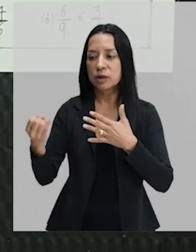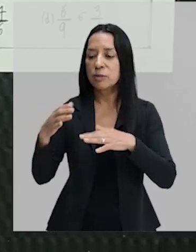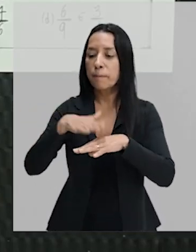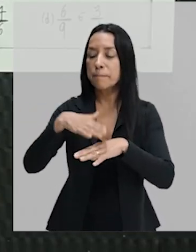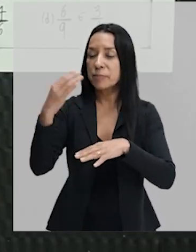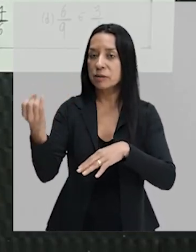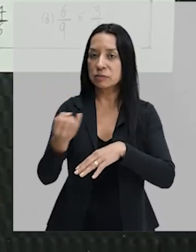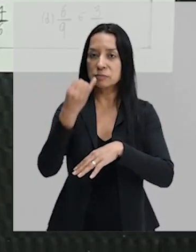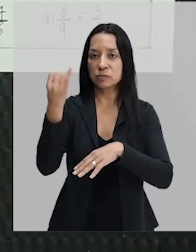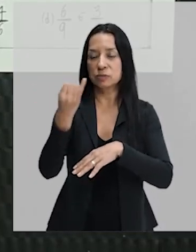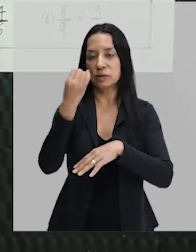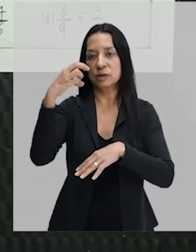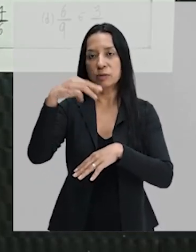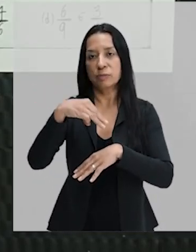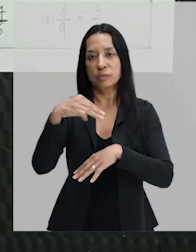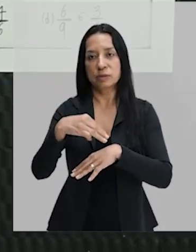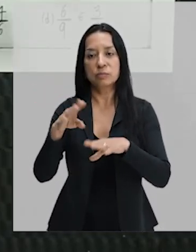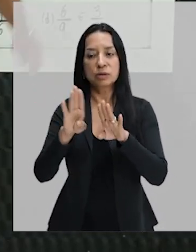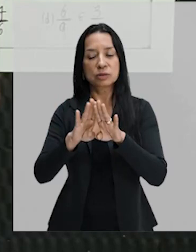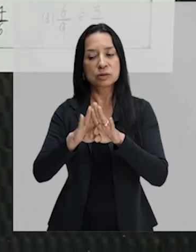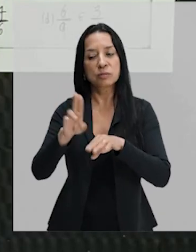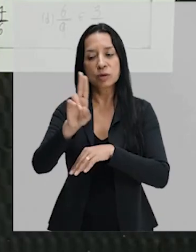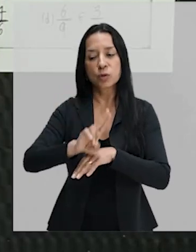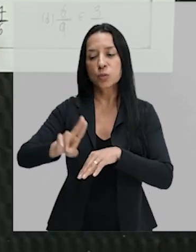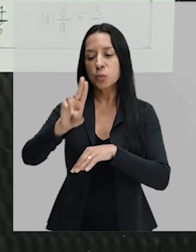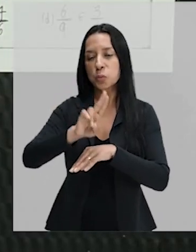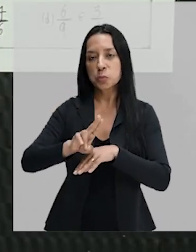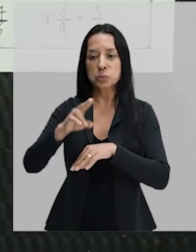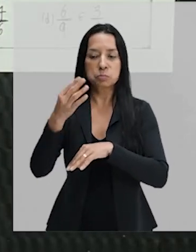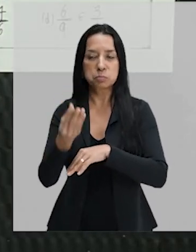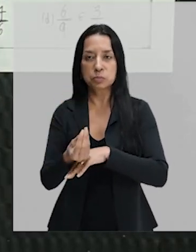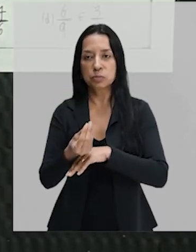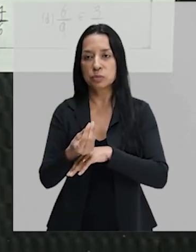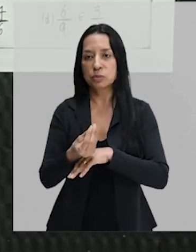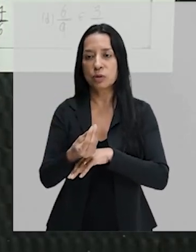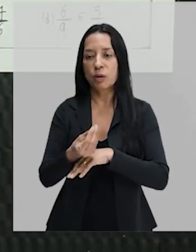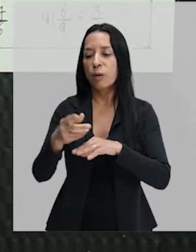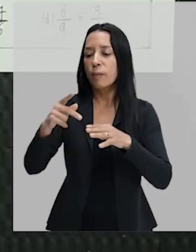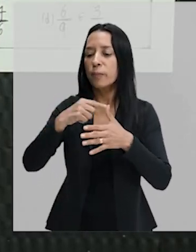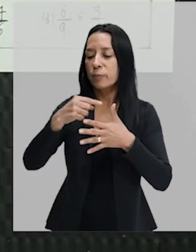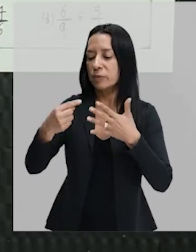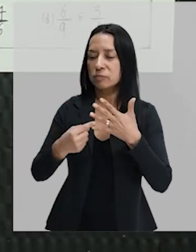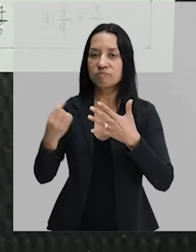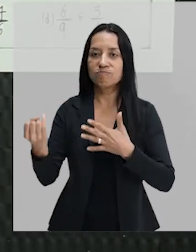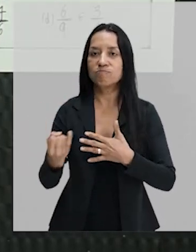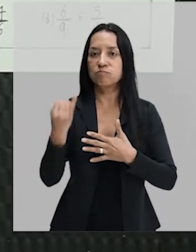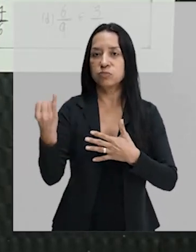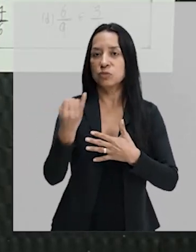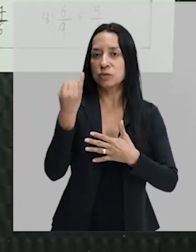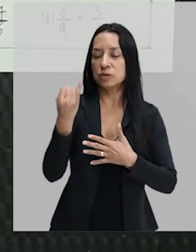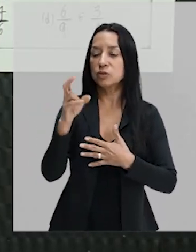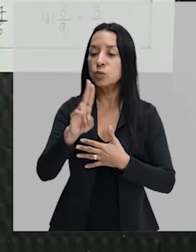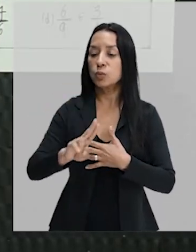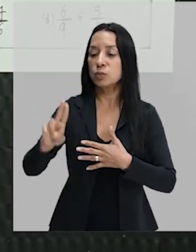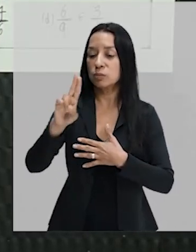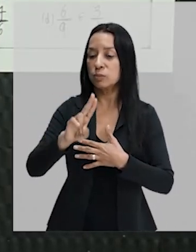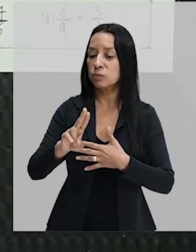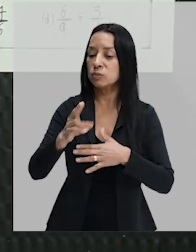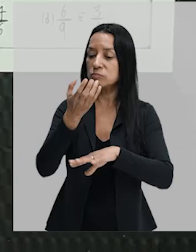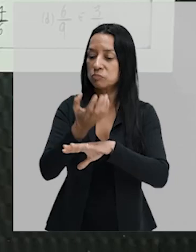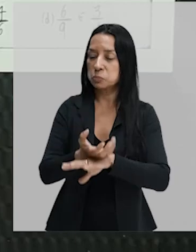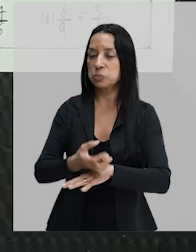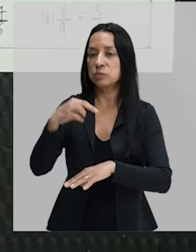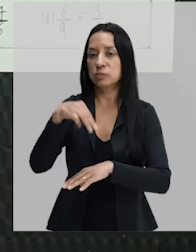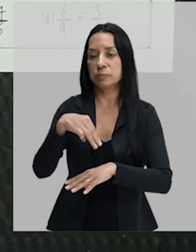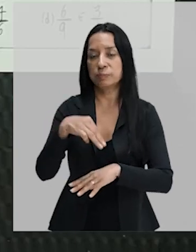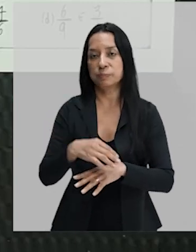importante, né? A matemática também usa muito essa história de propriedade fundamental, que é uma propriedade importante. Beleza? Então veja só, turma, eu tenho